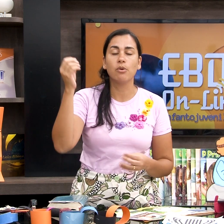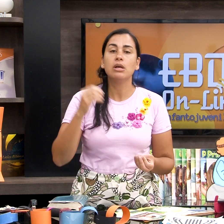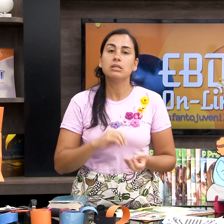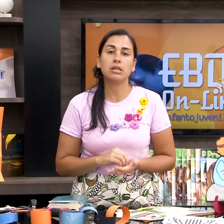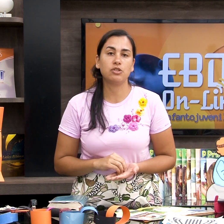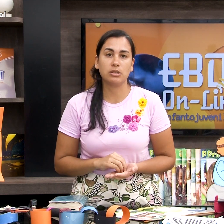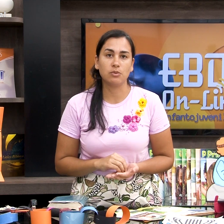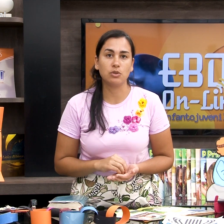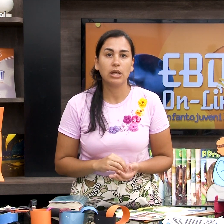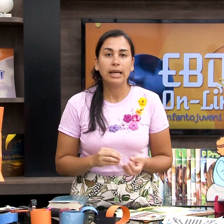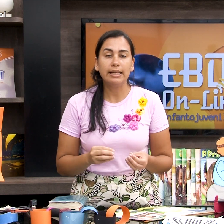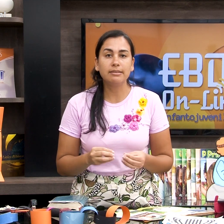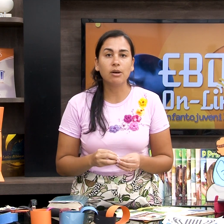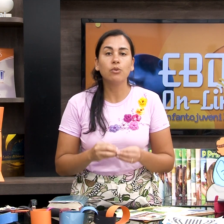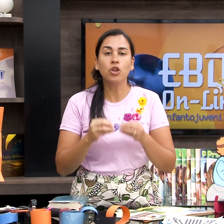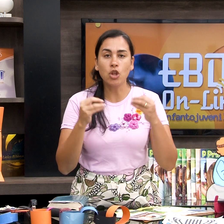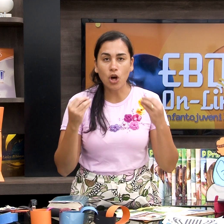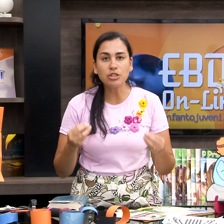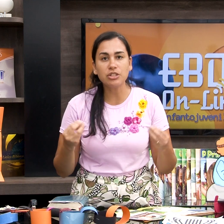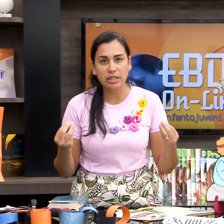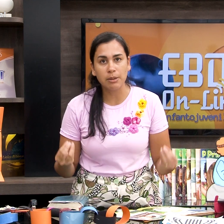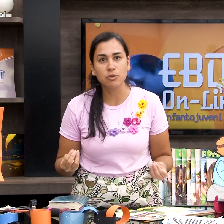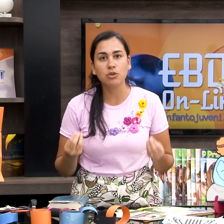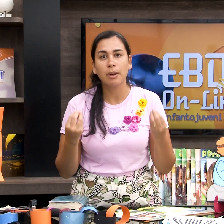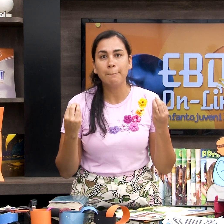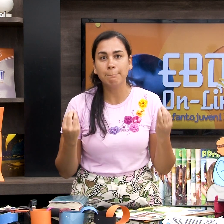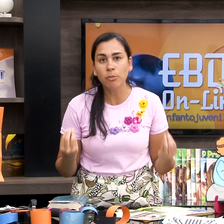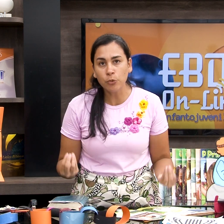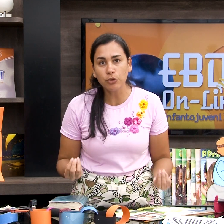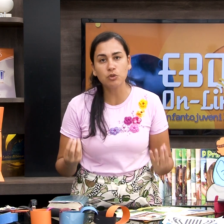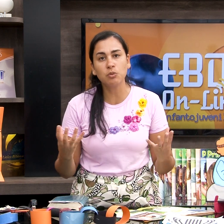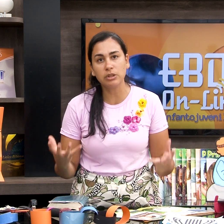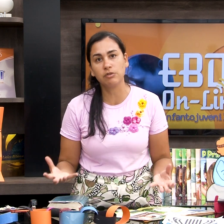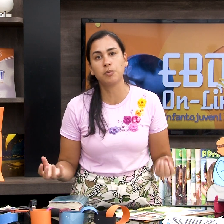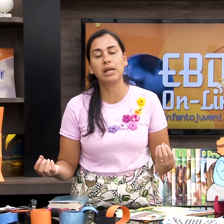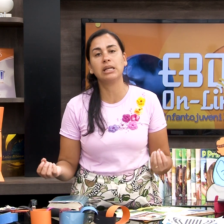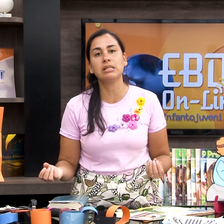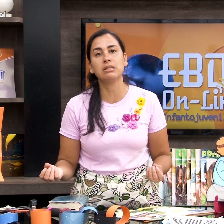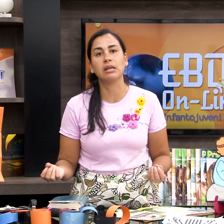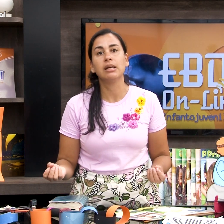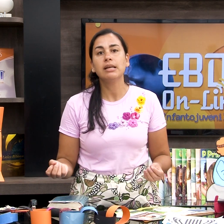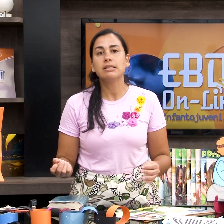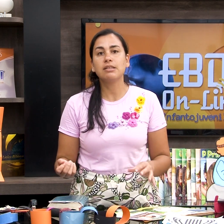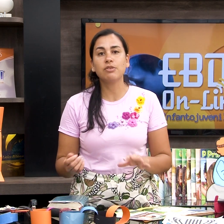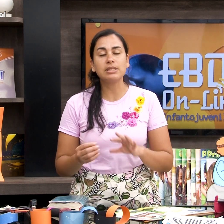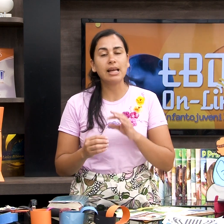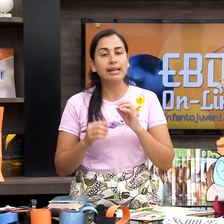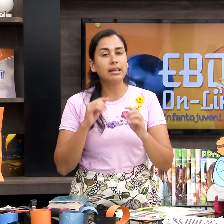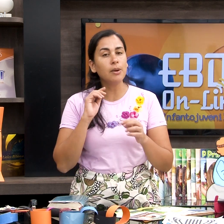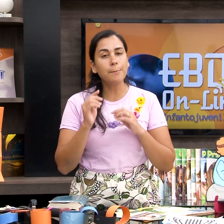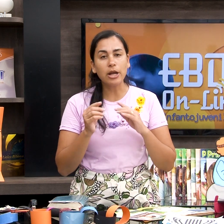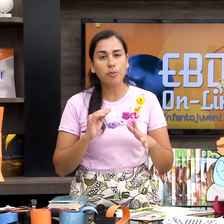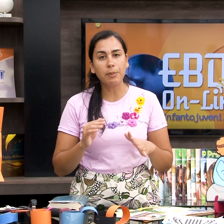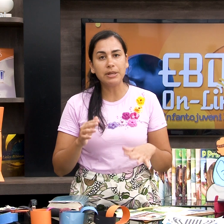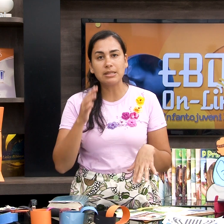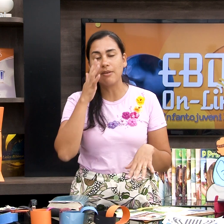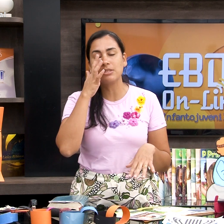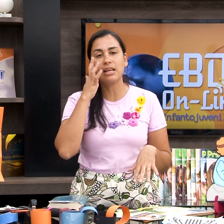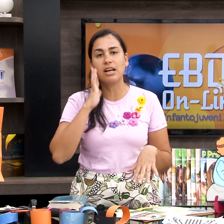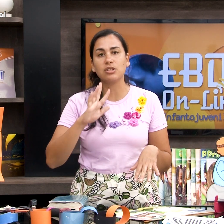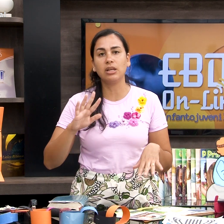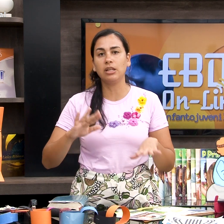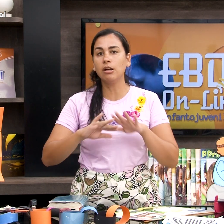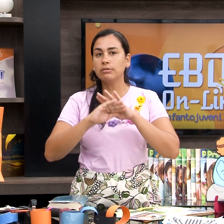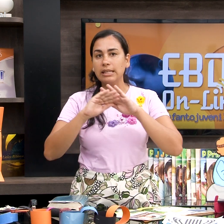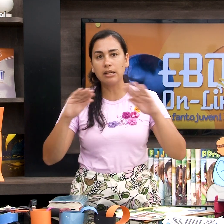ao céu sem Jesus. Então, nós temos muitos motivos para agradecer. Se você ainda não parou para pensar,